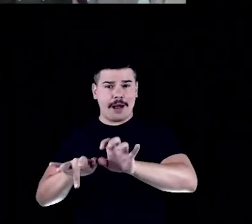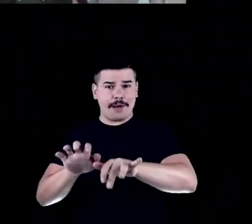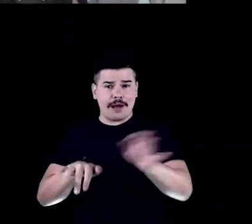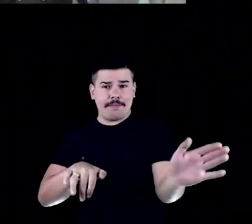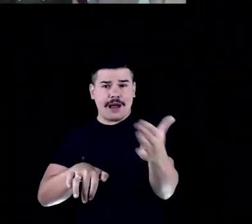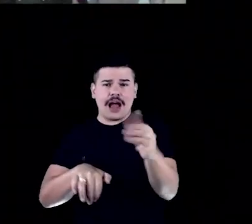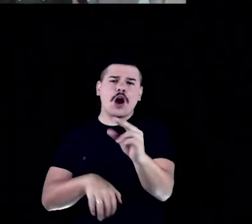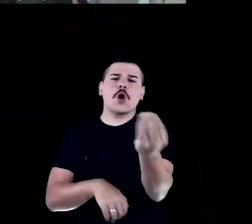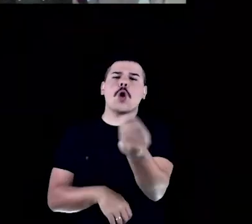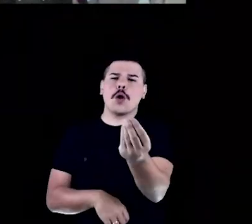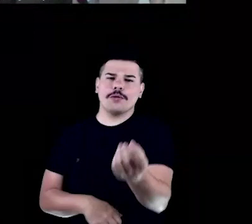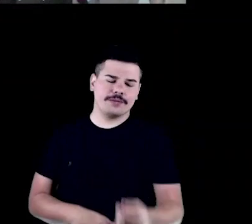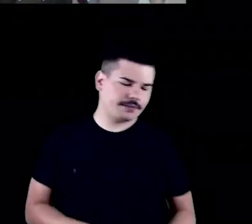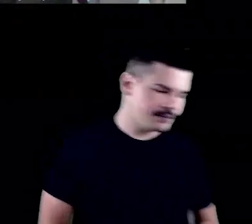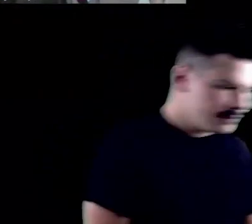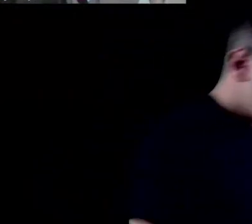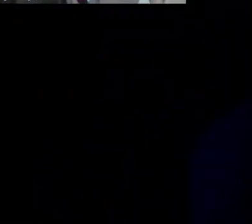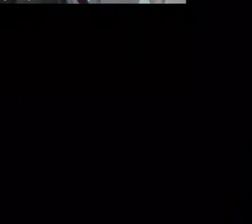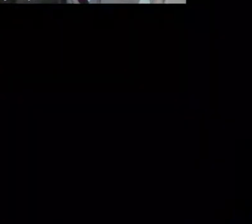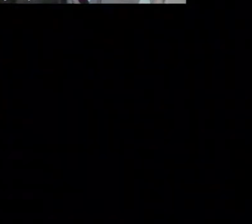escrever mesmo, ou como que é isso?